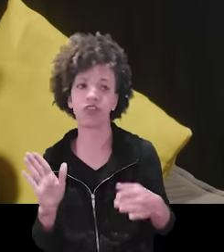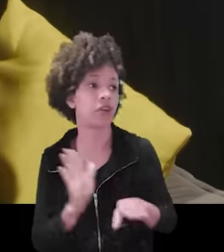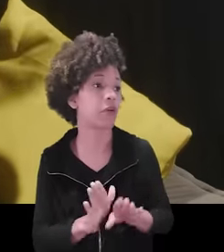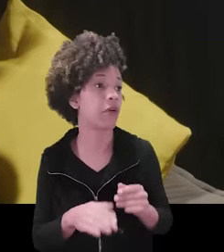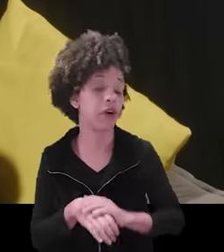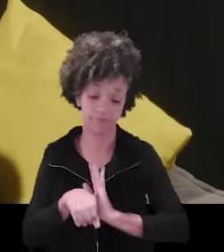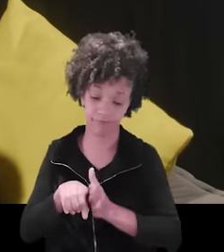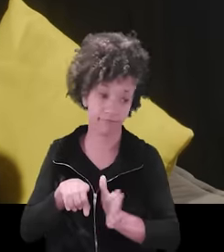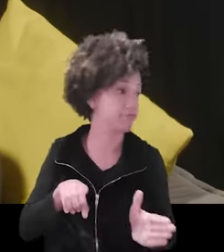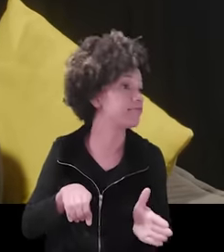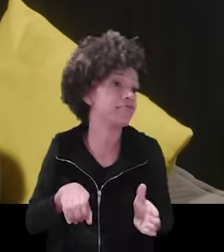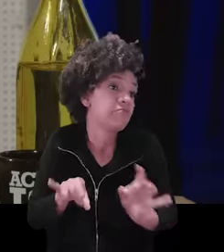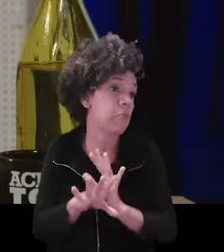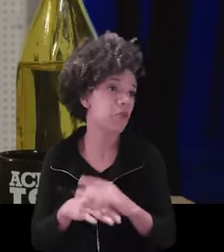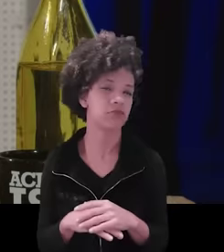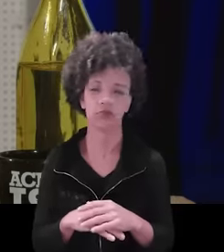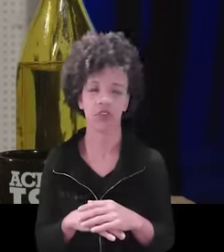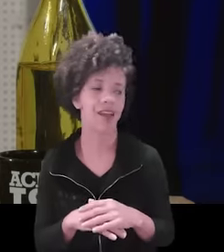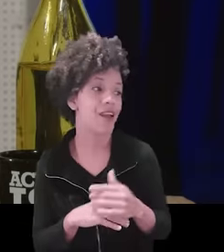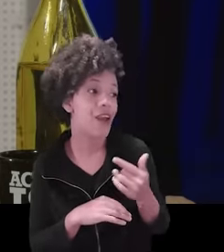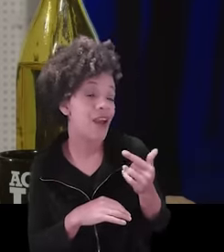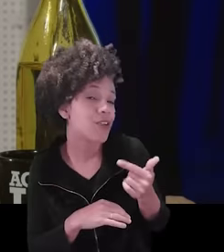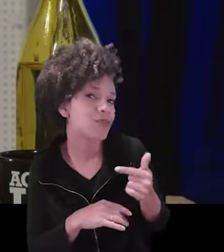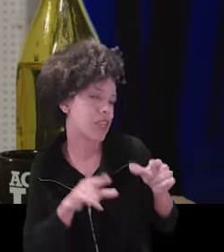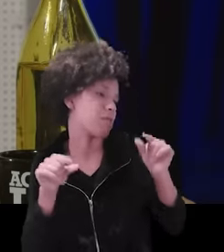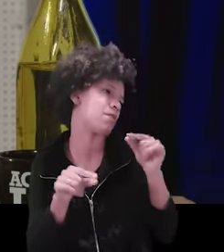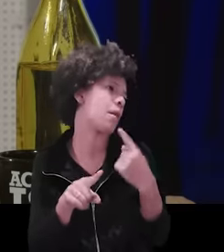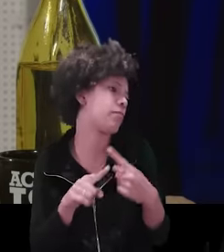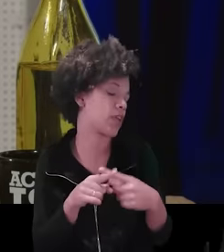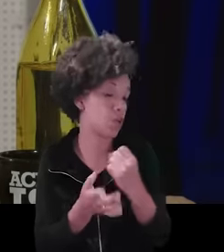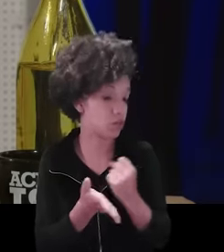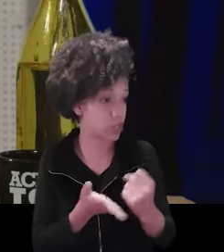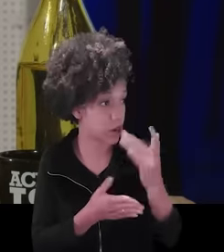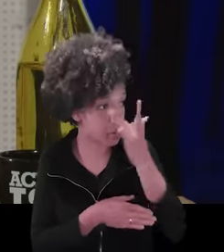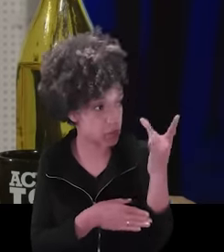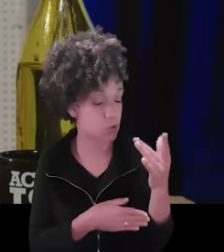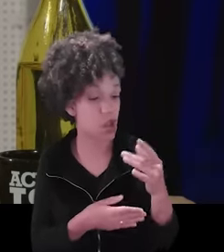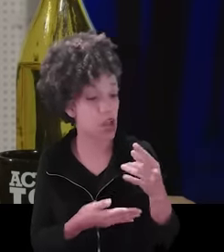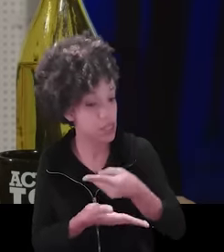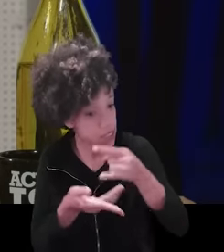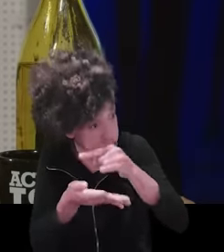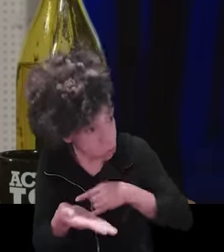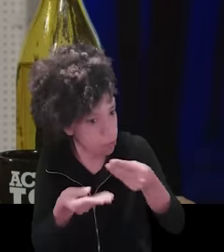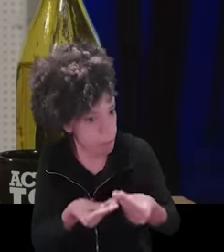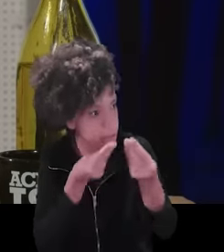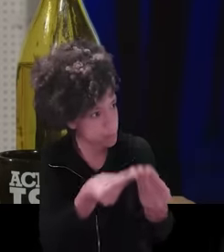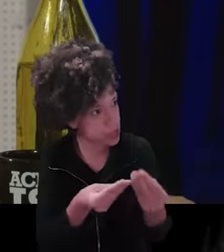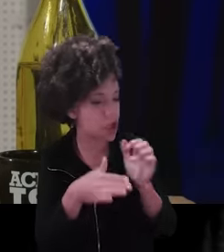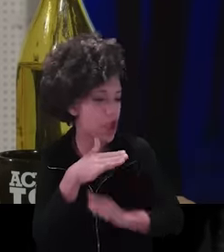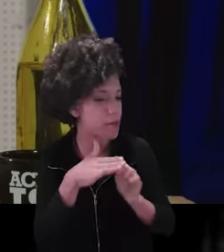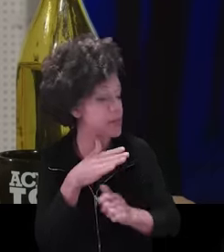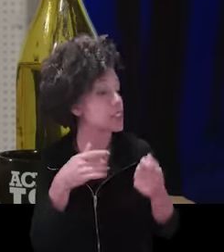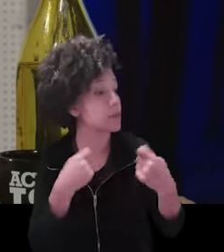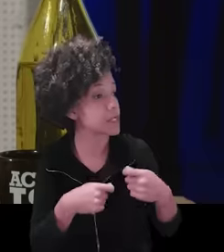brasileiro que chegou lá e falou corte batatas ou não é eles vão ter essa preferência porque assim pra você contratar alguém e dar o do e a pessoa